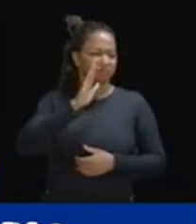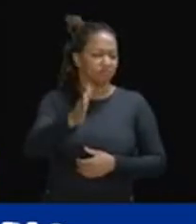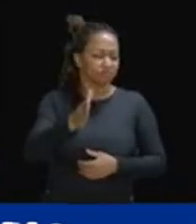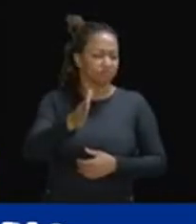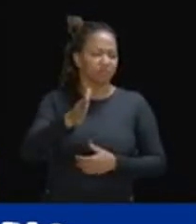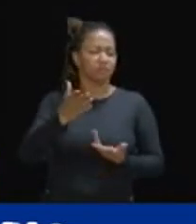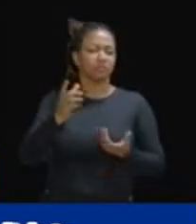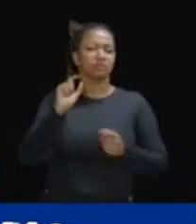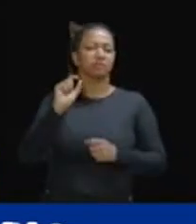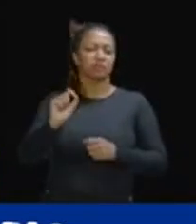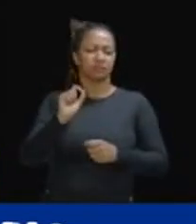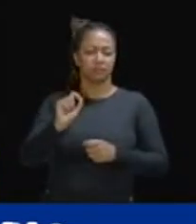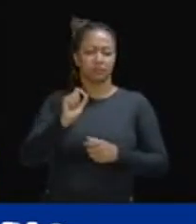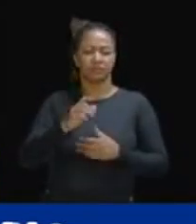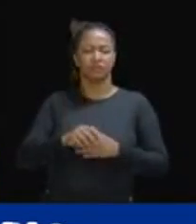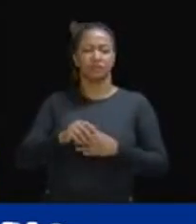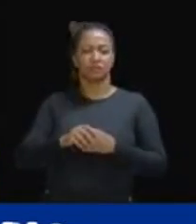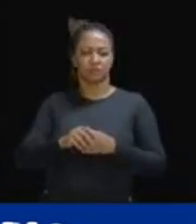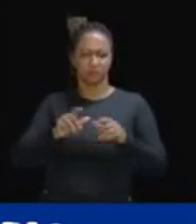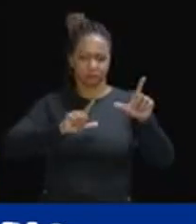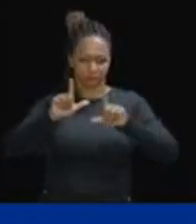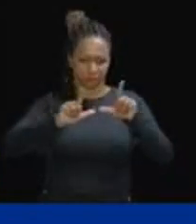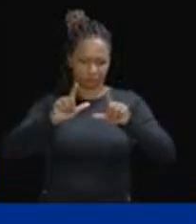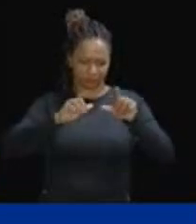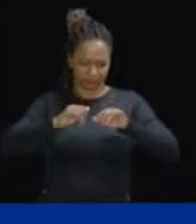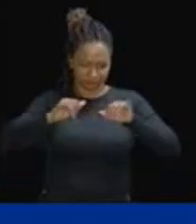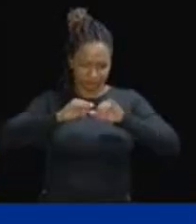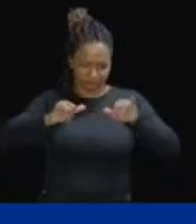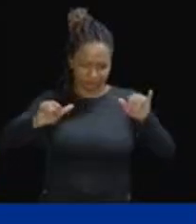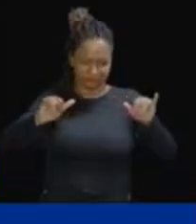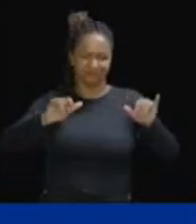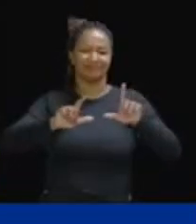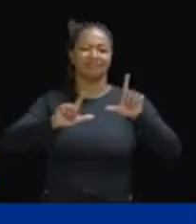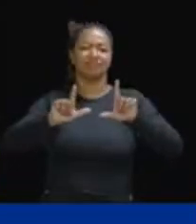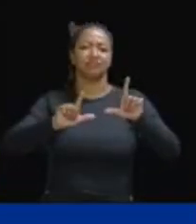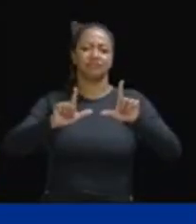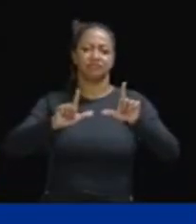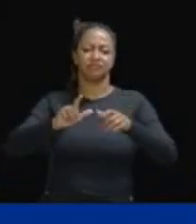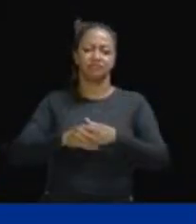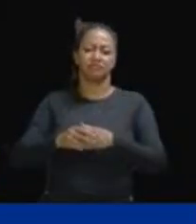de que o que foi veiculado pela candidata Patrícia